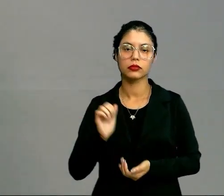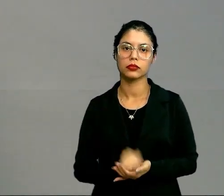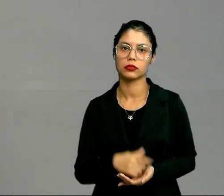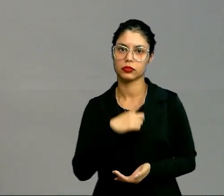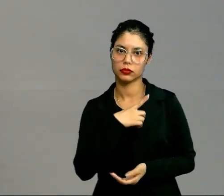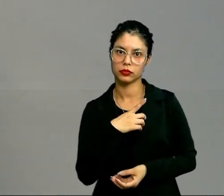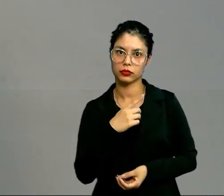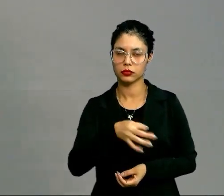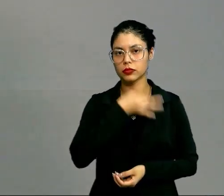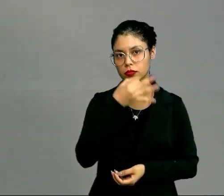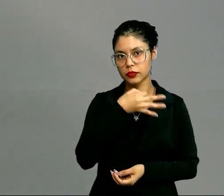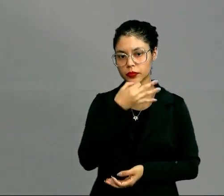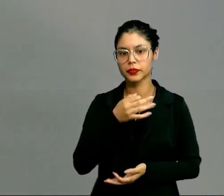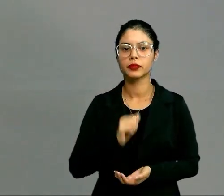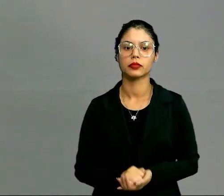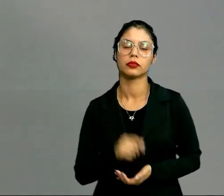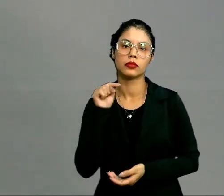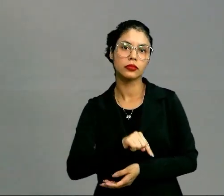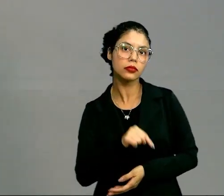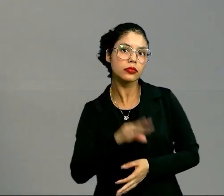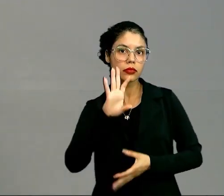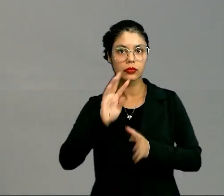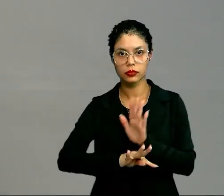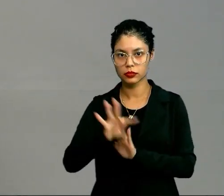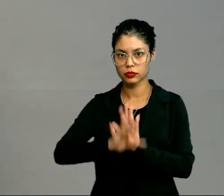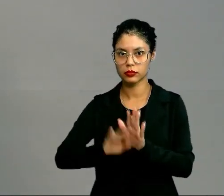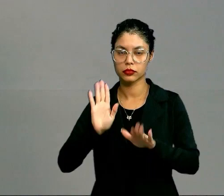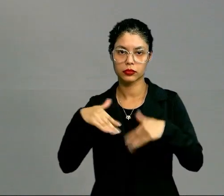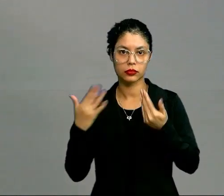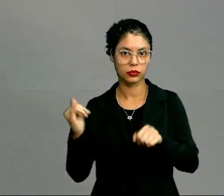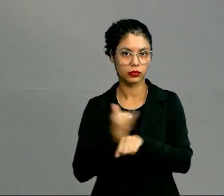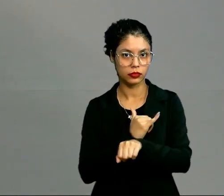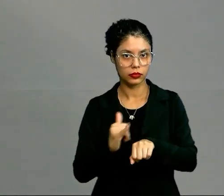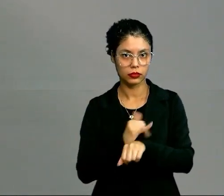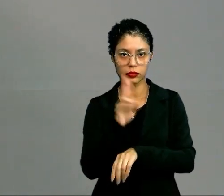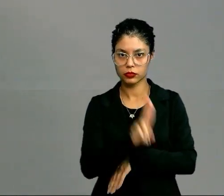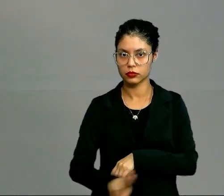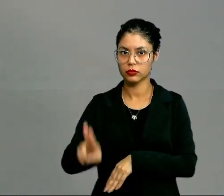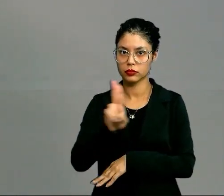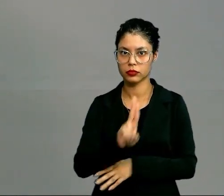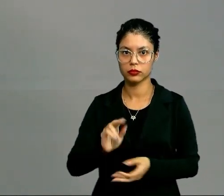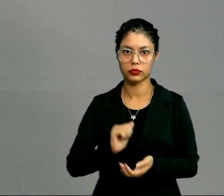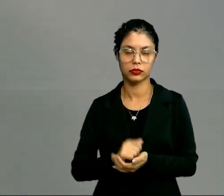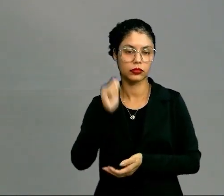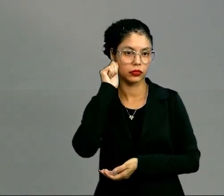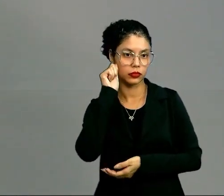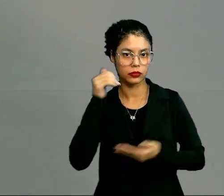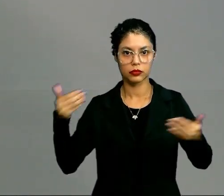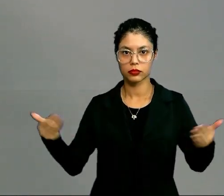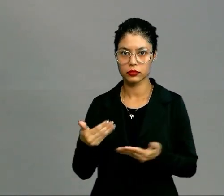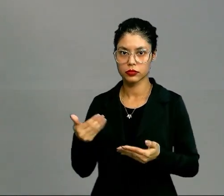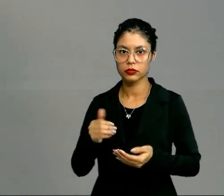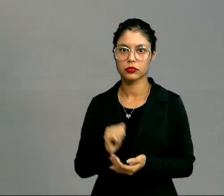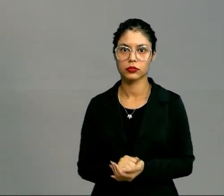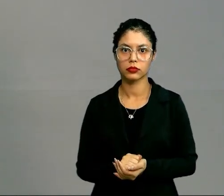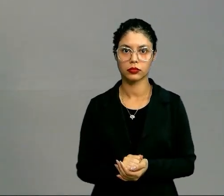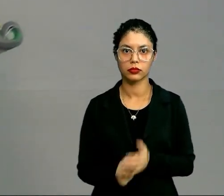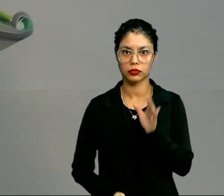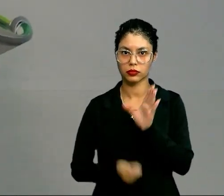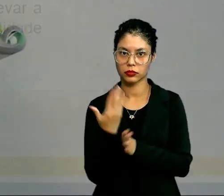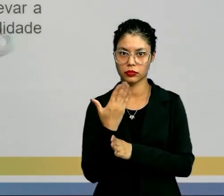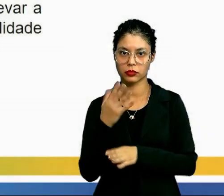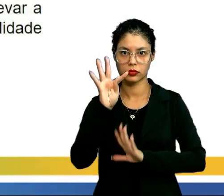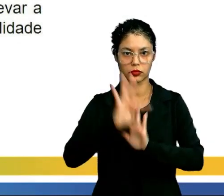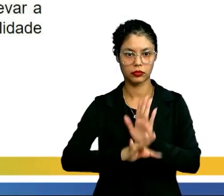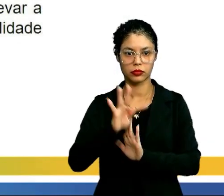tem um argumento aqui dentro desse texto, qual foi a estratégia utilizada pelo autor na hora da criação do texto,